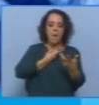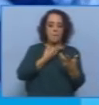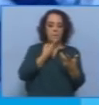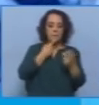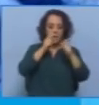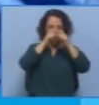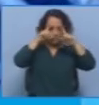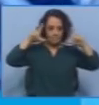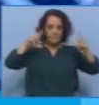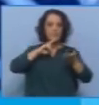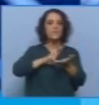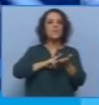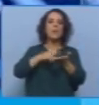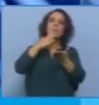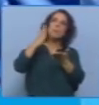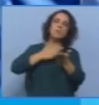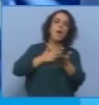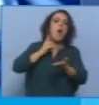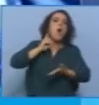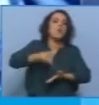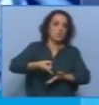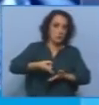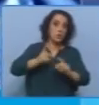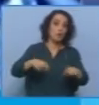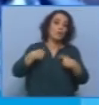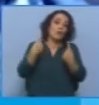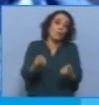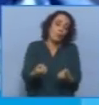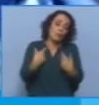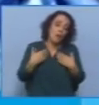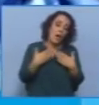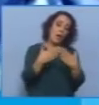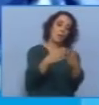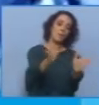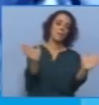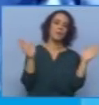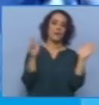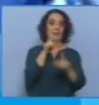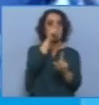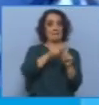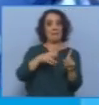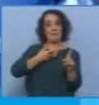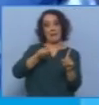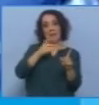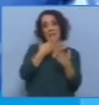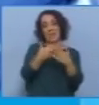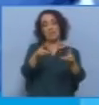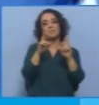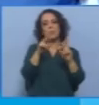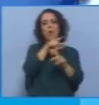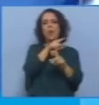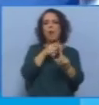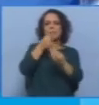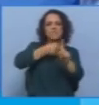fidelidade que Ele nos quer dar, e então aí abrirmos a quem Deus é. E no fundo Daniel é essa esperança. Daniel não